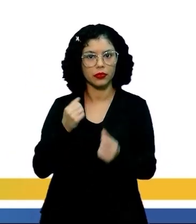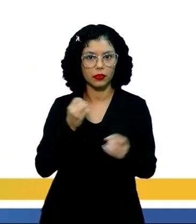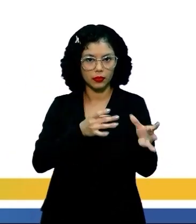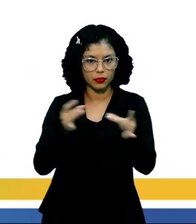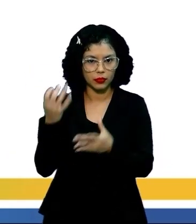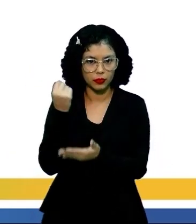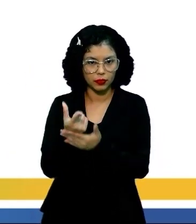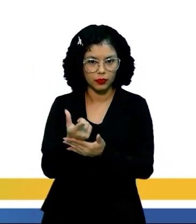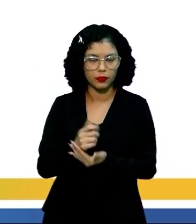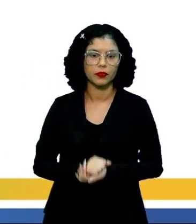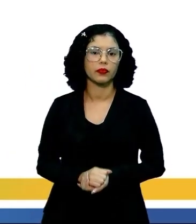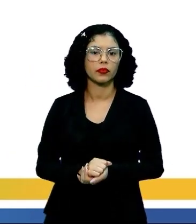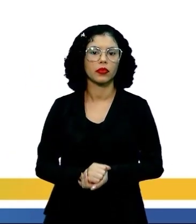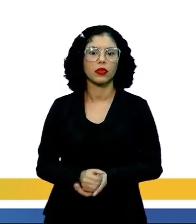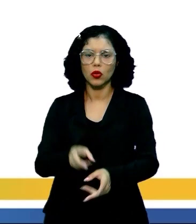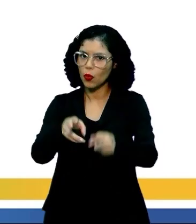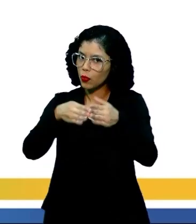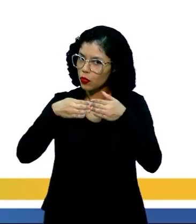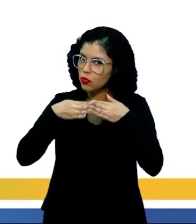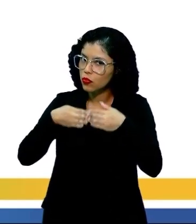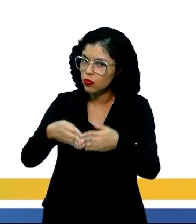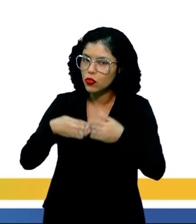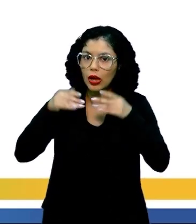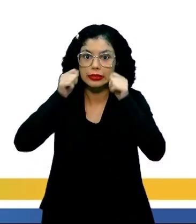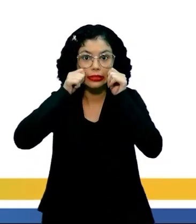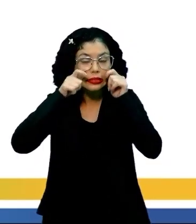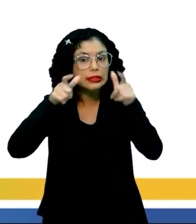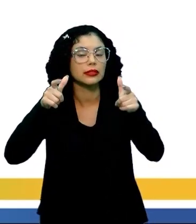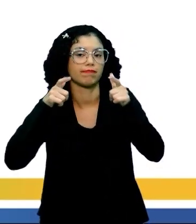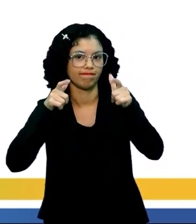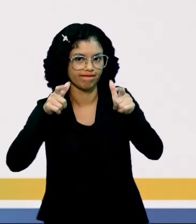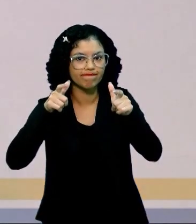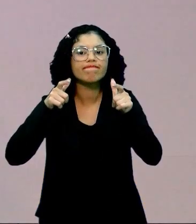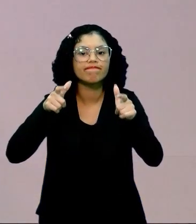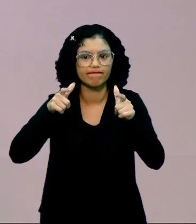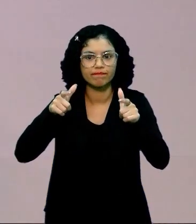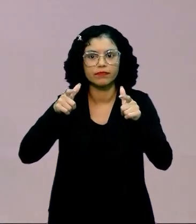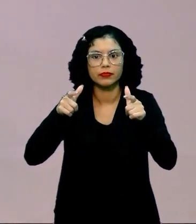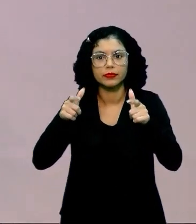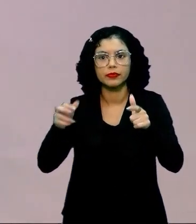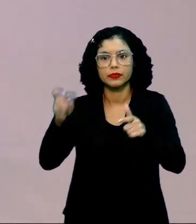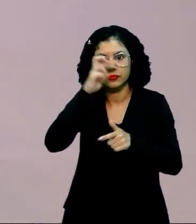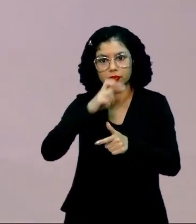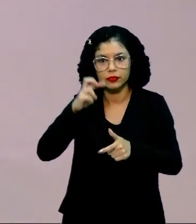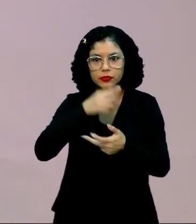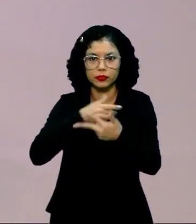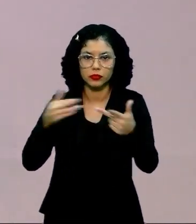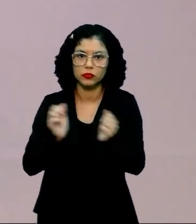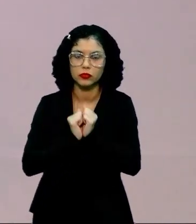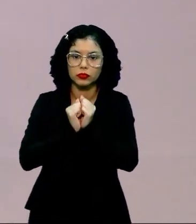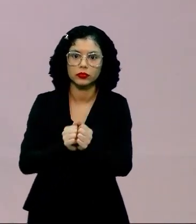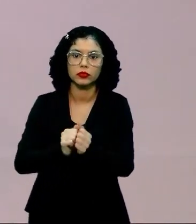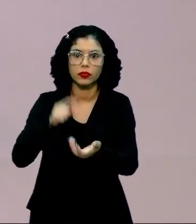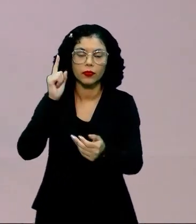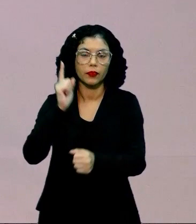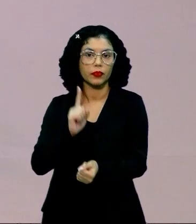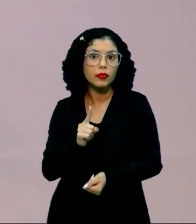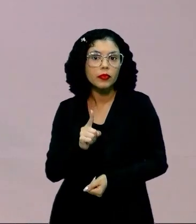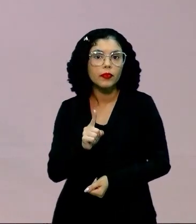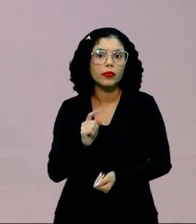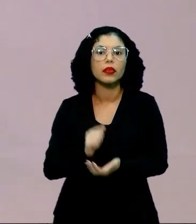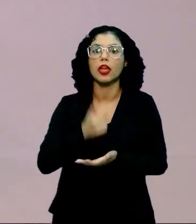suas compras. Por favor, preste atenção, tá? Eu queria que você analisasse aqui uma coisa comigo. O primeiro desconto